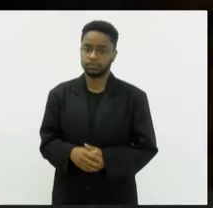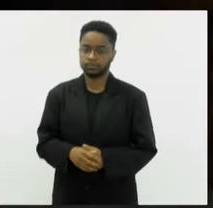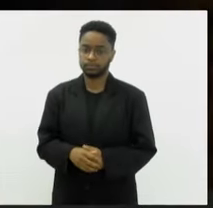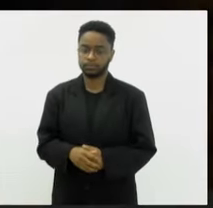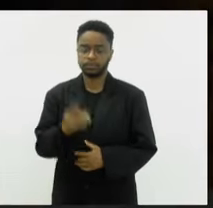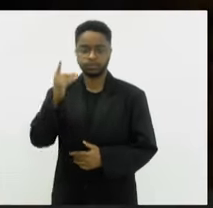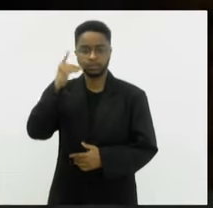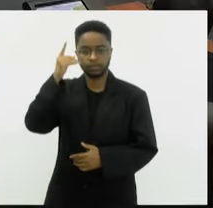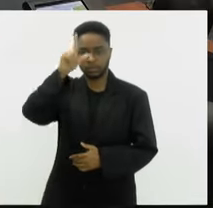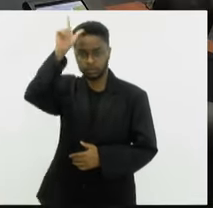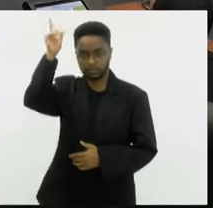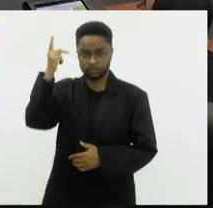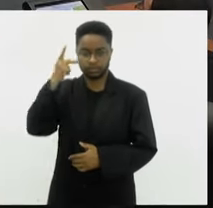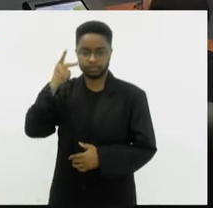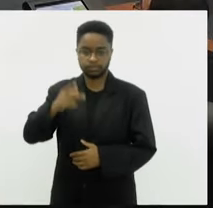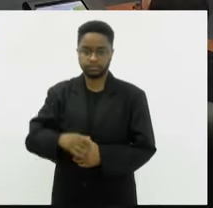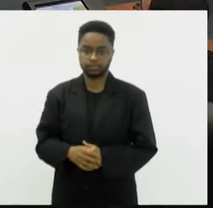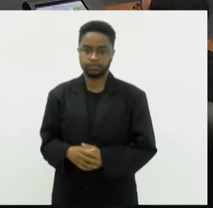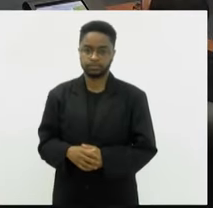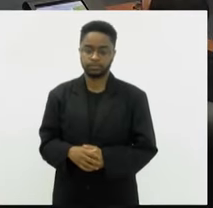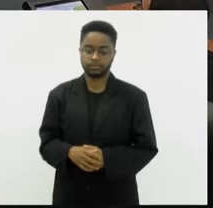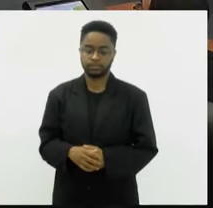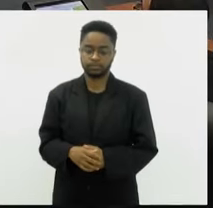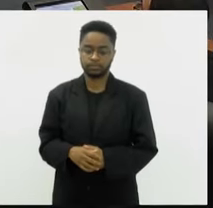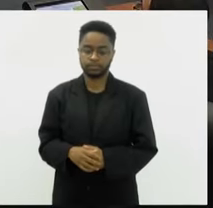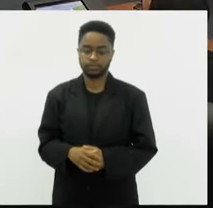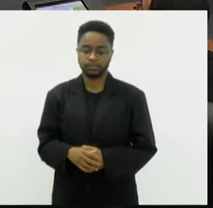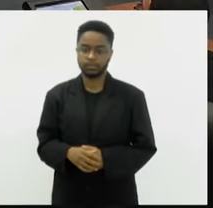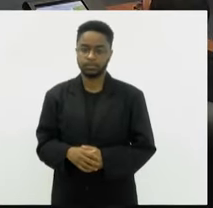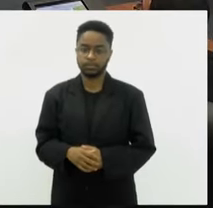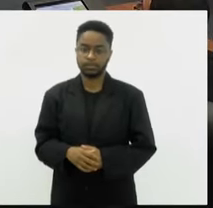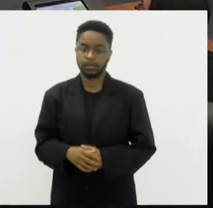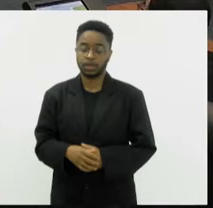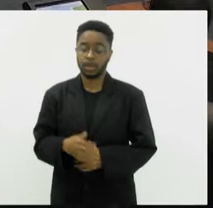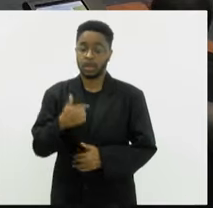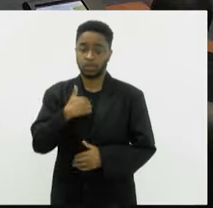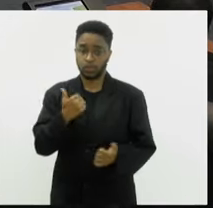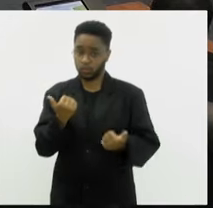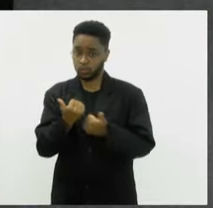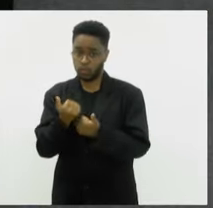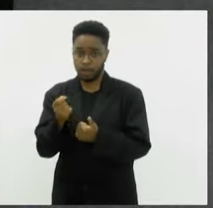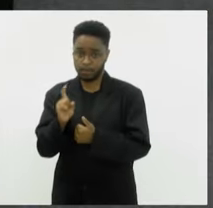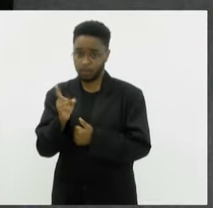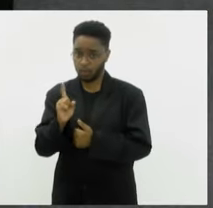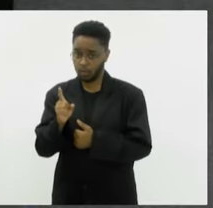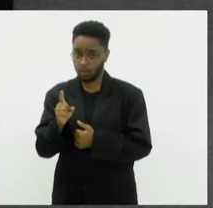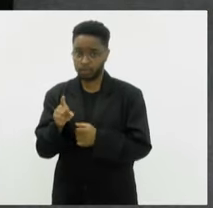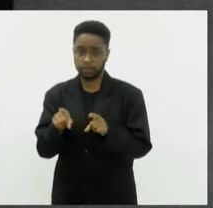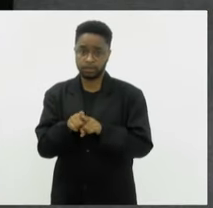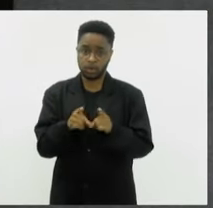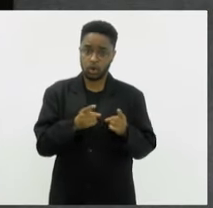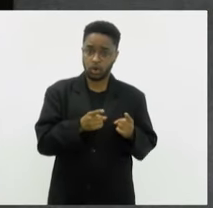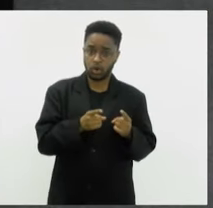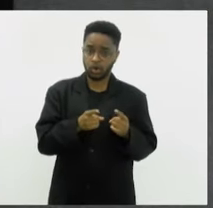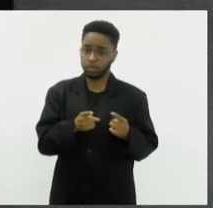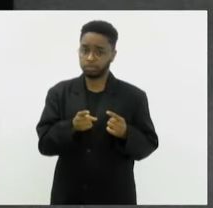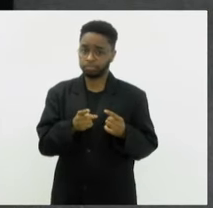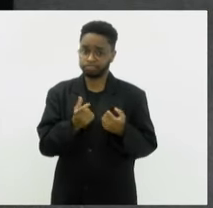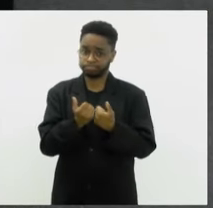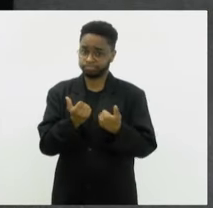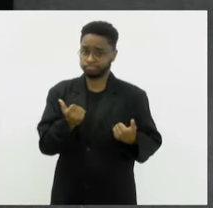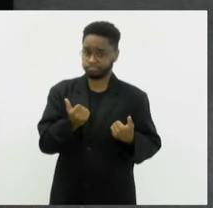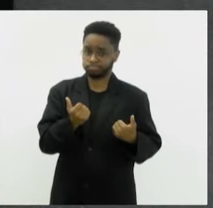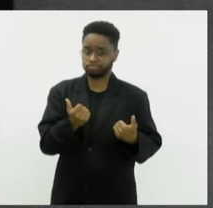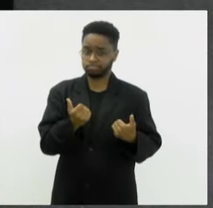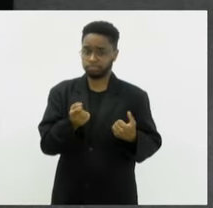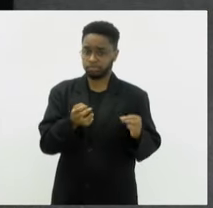Paulo. Presidente, eu não sou da base nem da subbase.